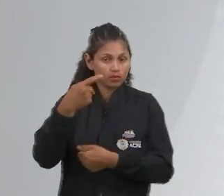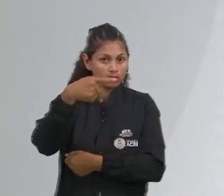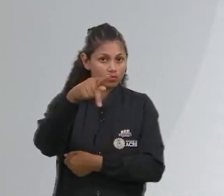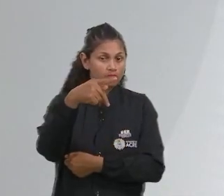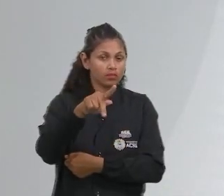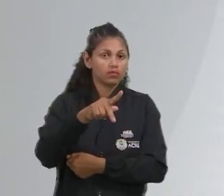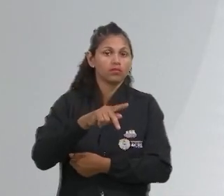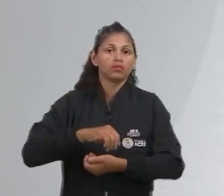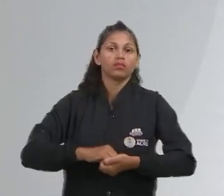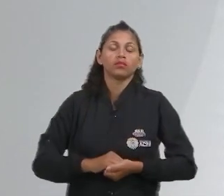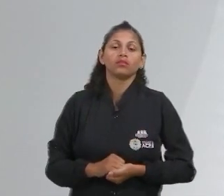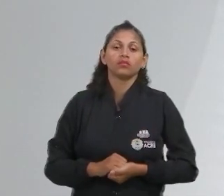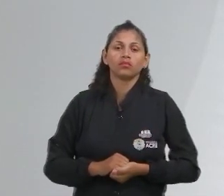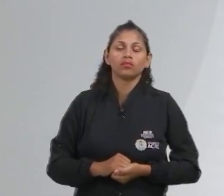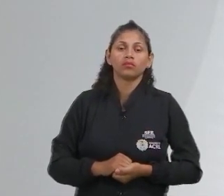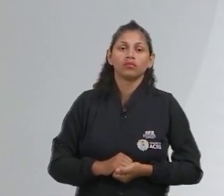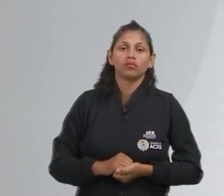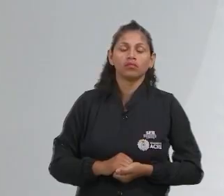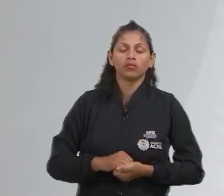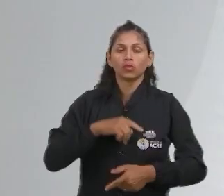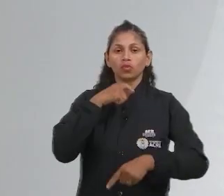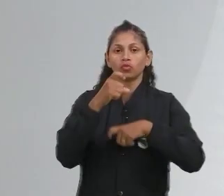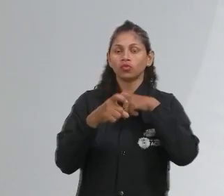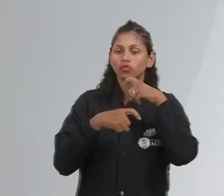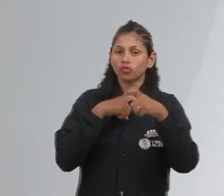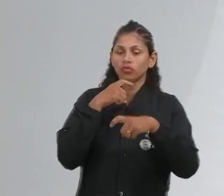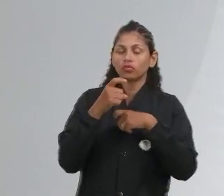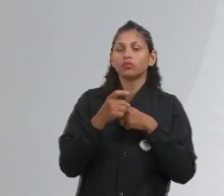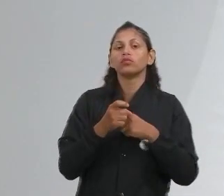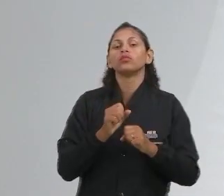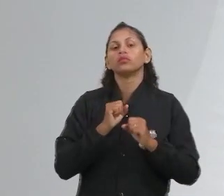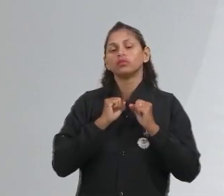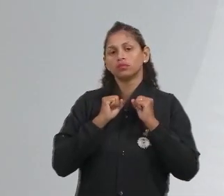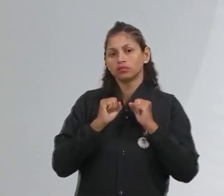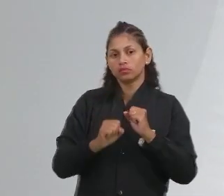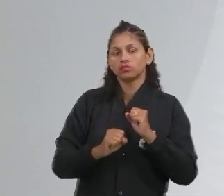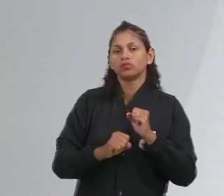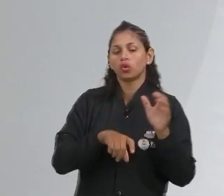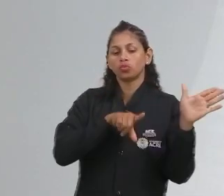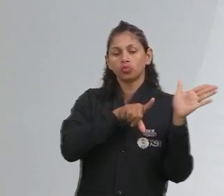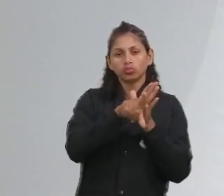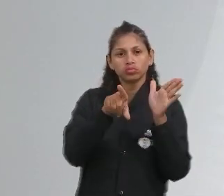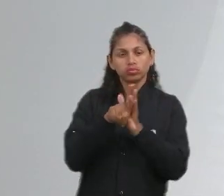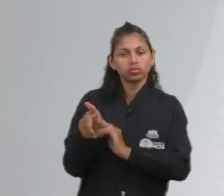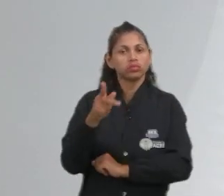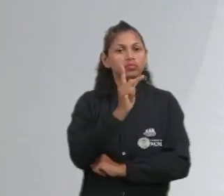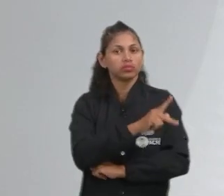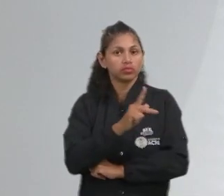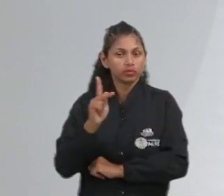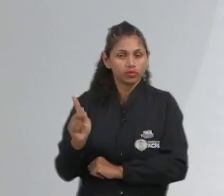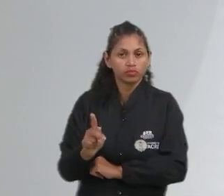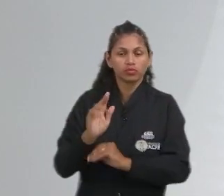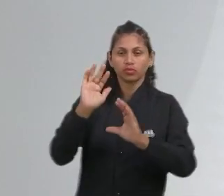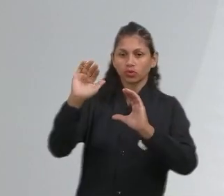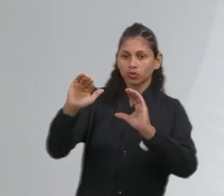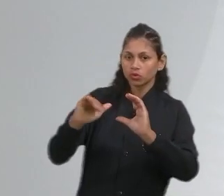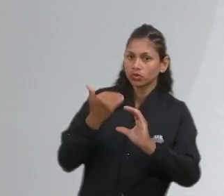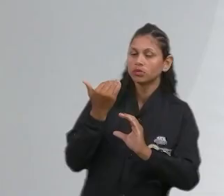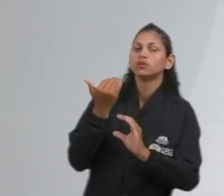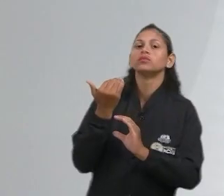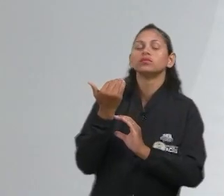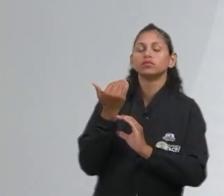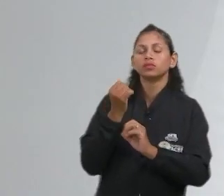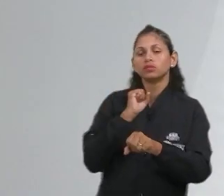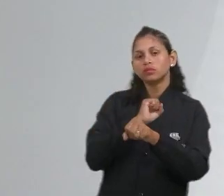vocês, tá? E qualquer dúvida, vocês podem retirar com os professores, podem mandar mensagem ou